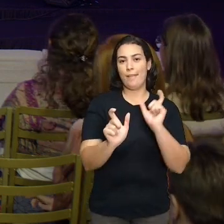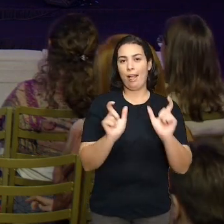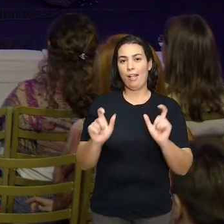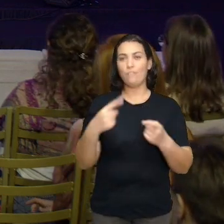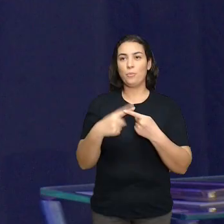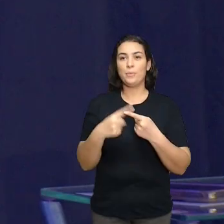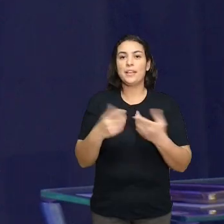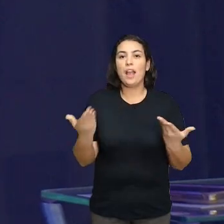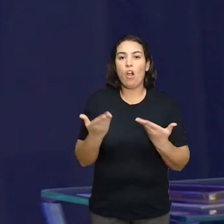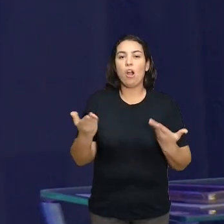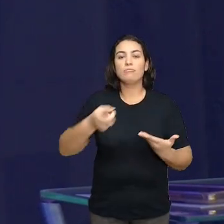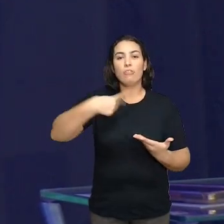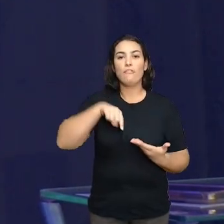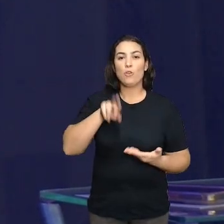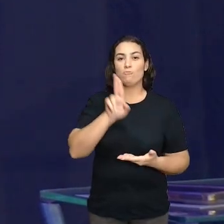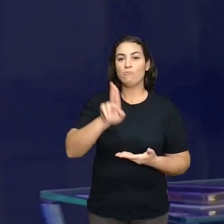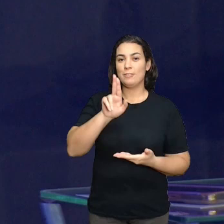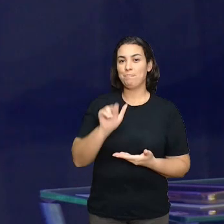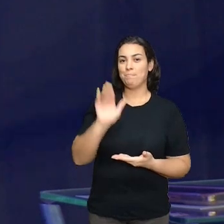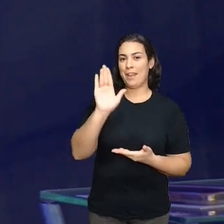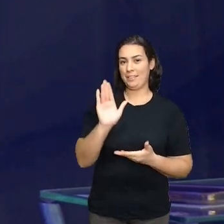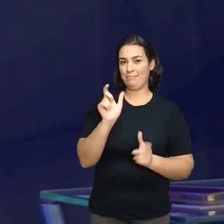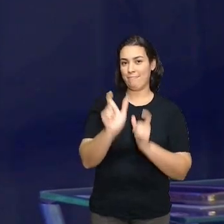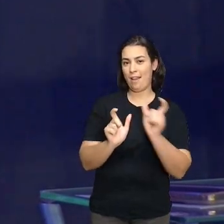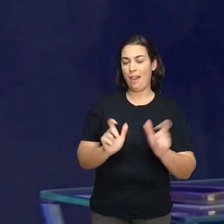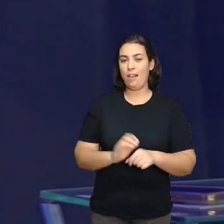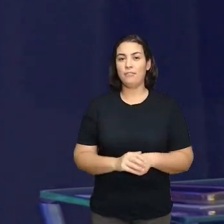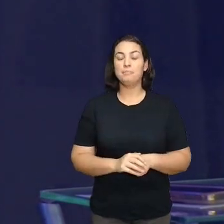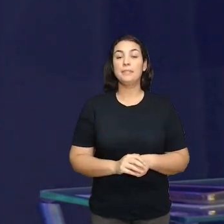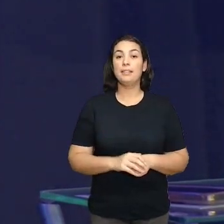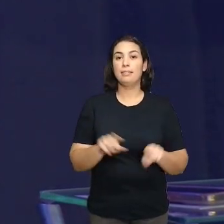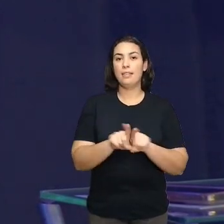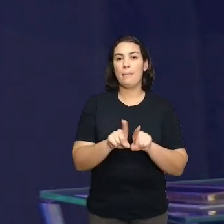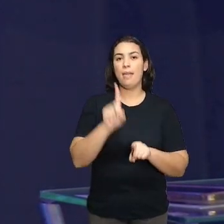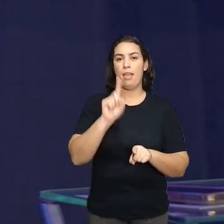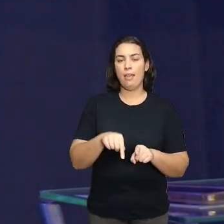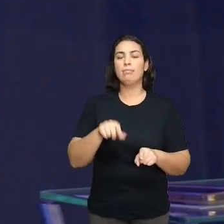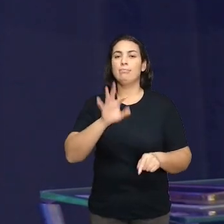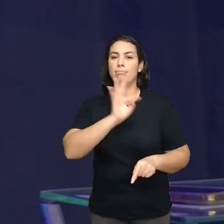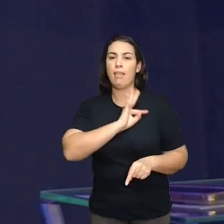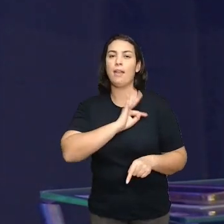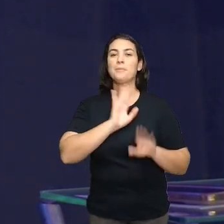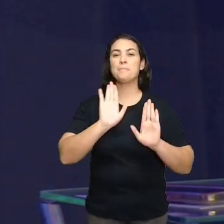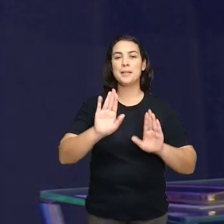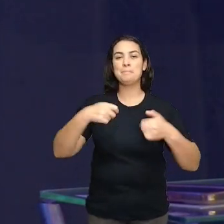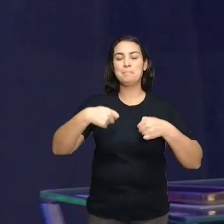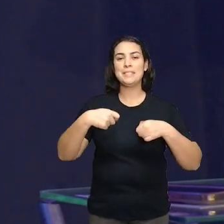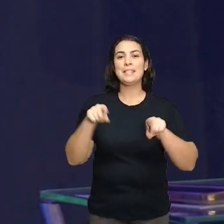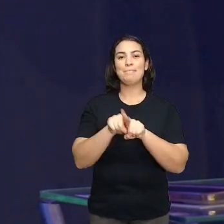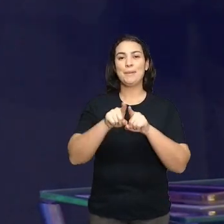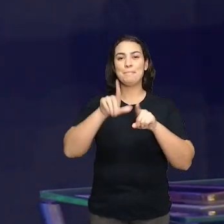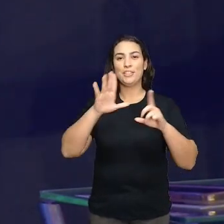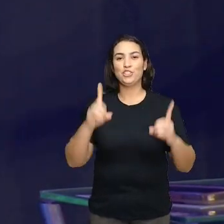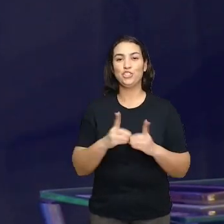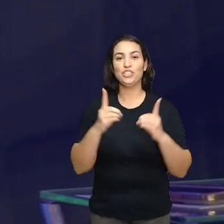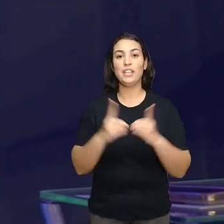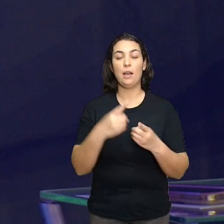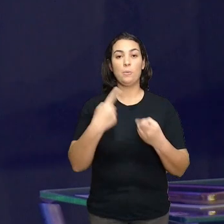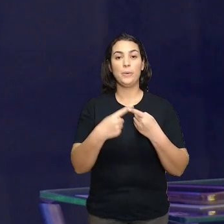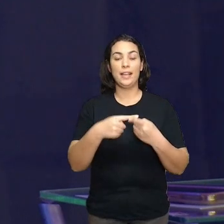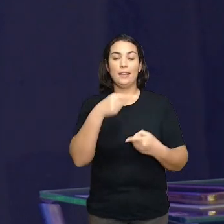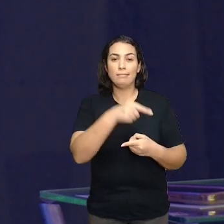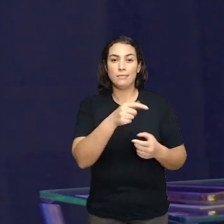sobre. E mesmo sendo muito técnico, a gente tem que ser muito didático ali, porque são coisas um pouco complexas e não tão simples de